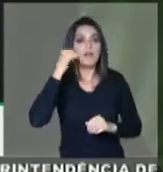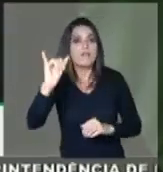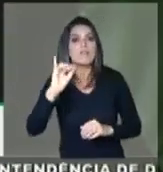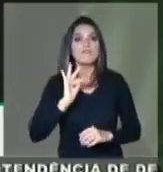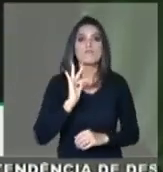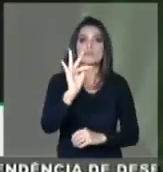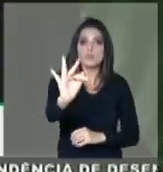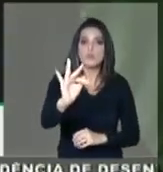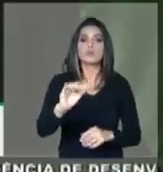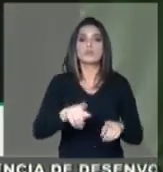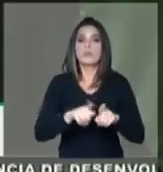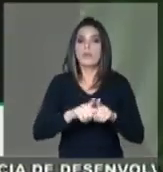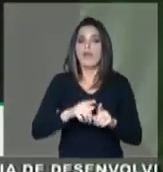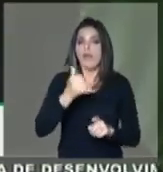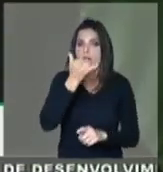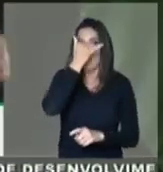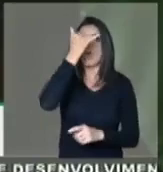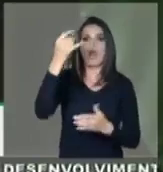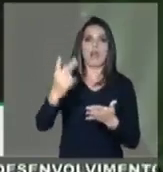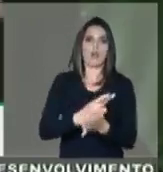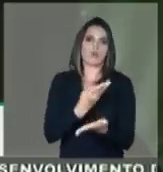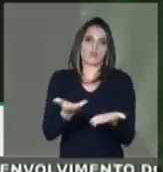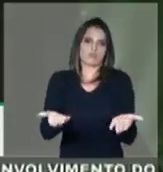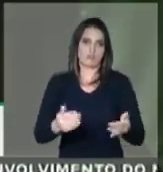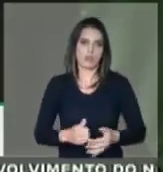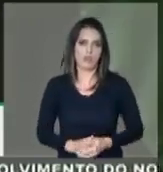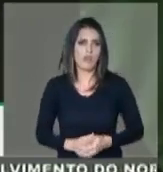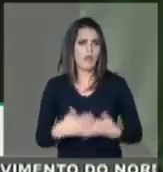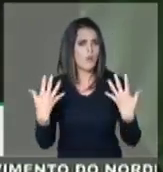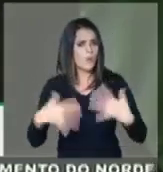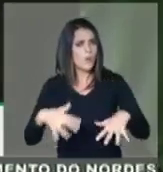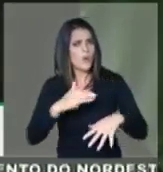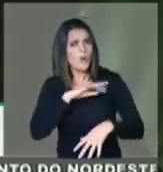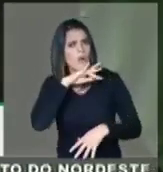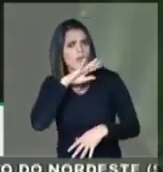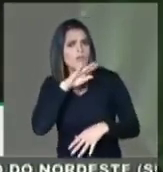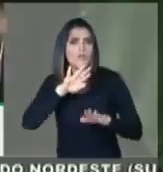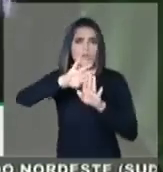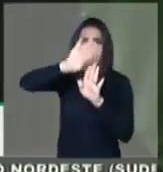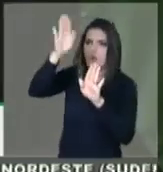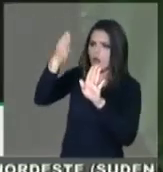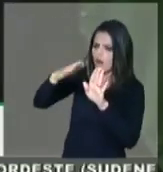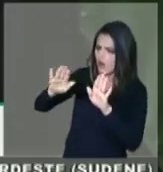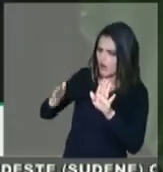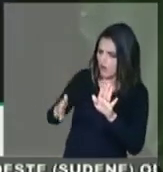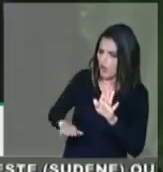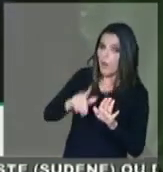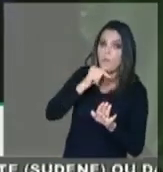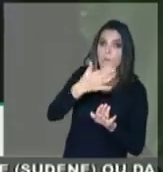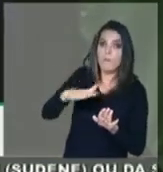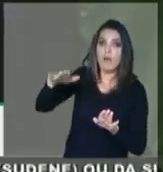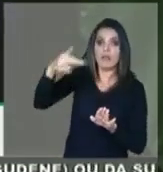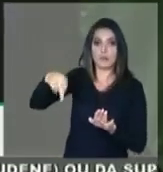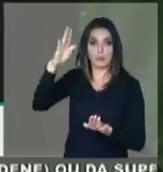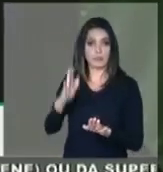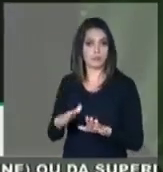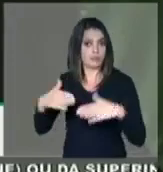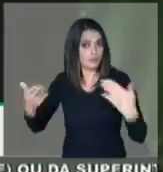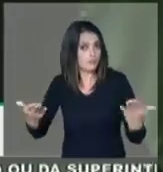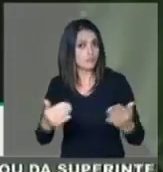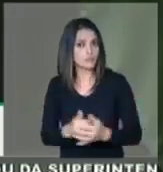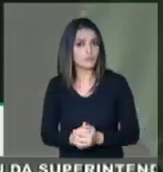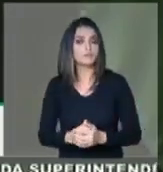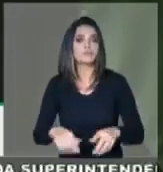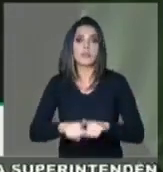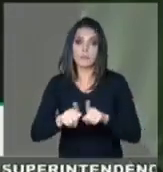de futuro esse tipo de acidente dramático na costa brasileira. Mas quero aqui lembrar também que